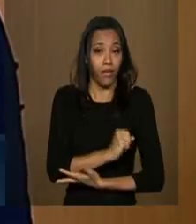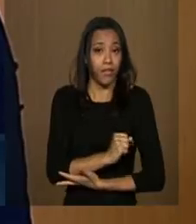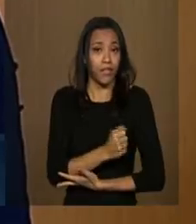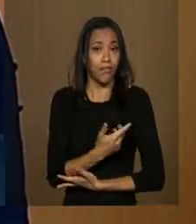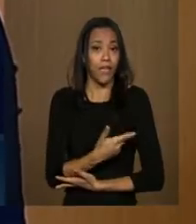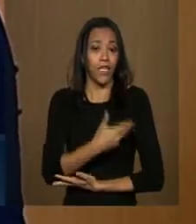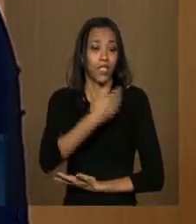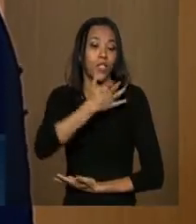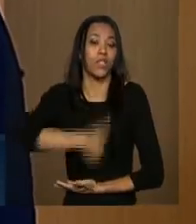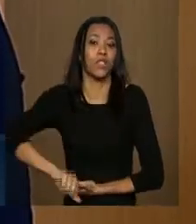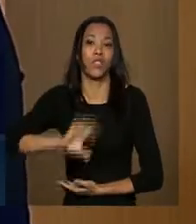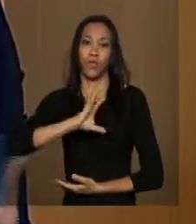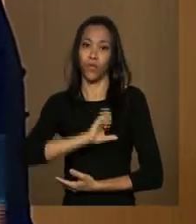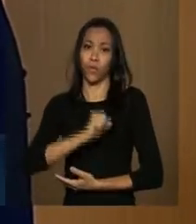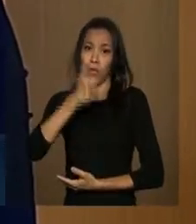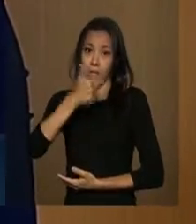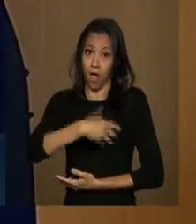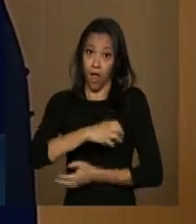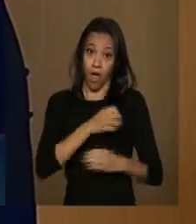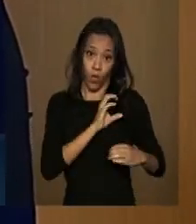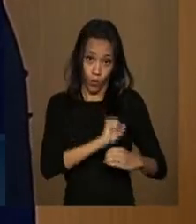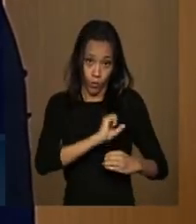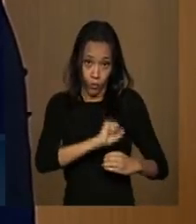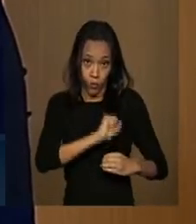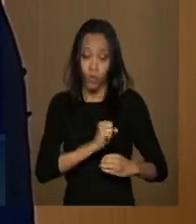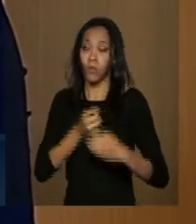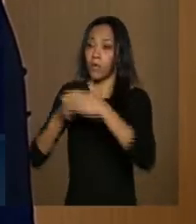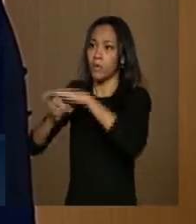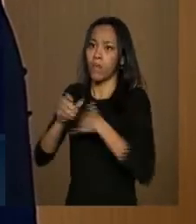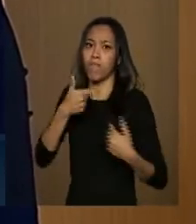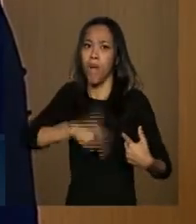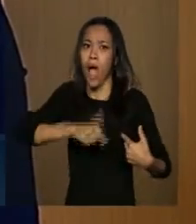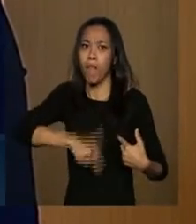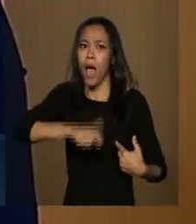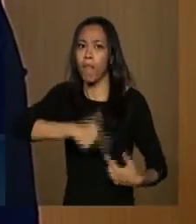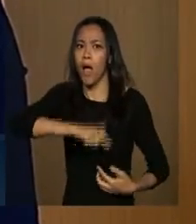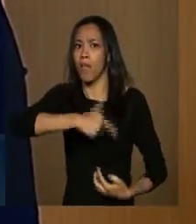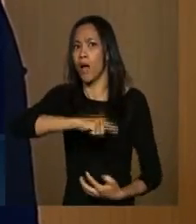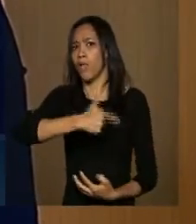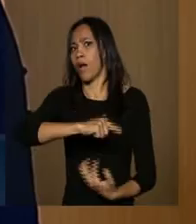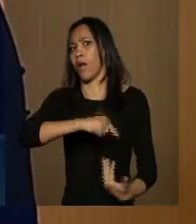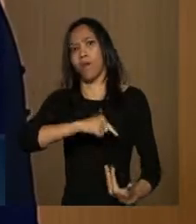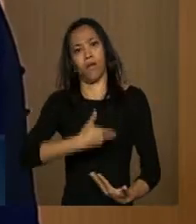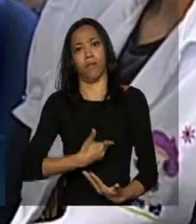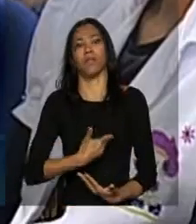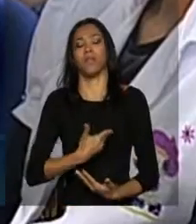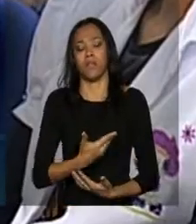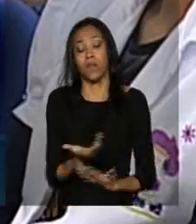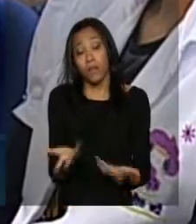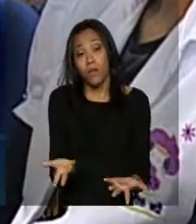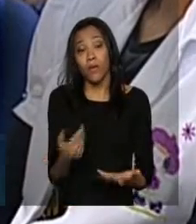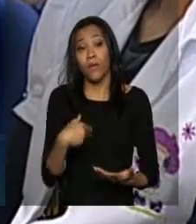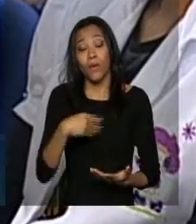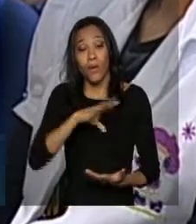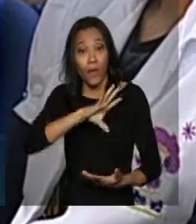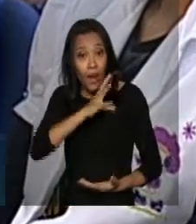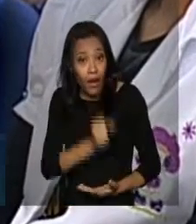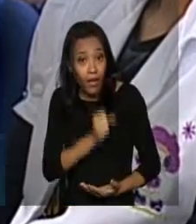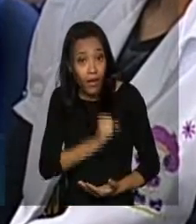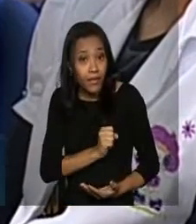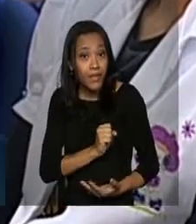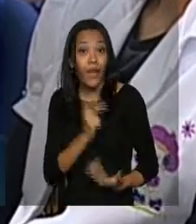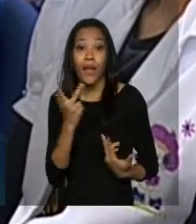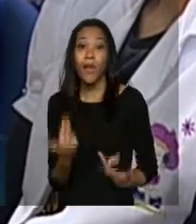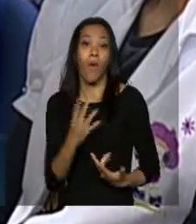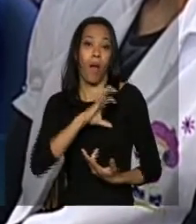Pelo contrário, quanto mais você produz, mais você vai ter. Então, a doação de leite é que nem... O leite é que nem amor. Quanto mais